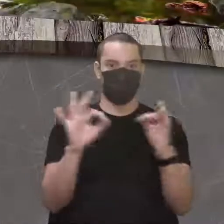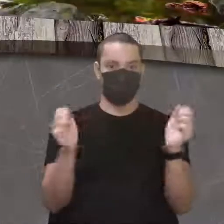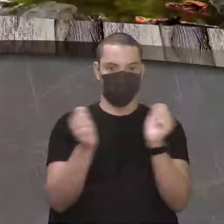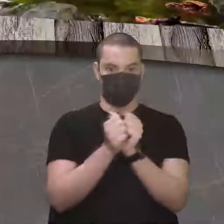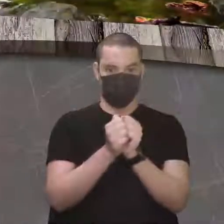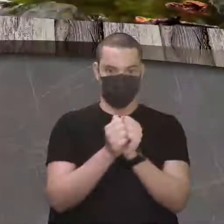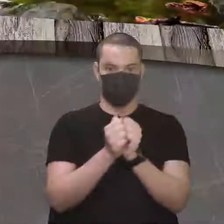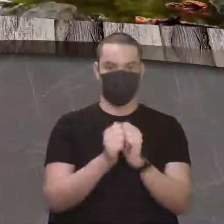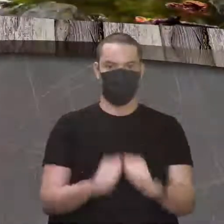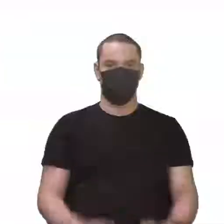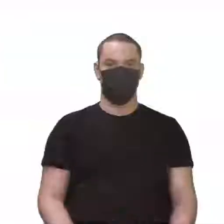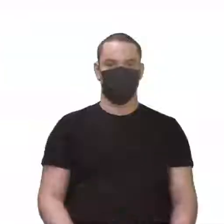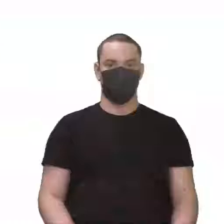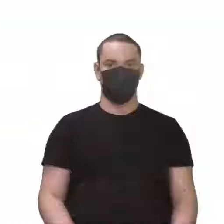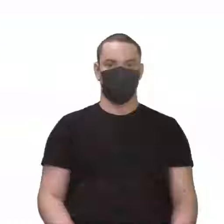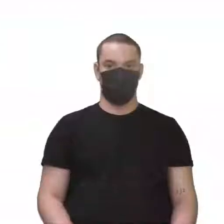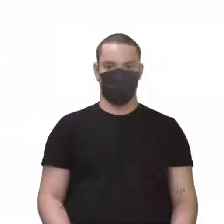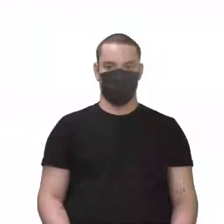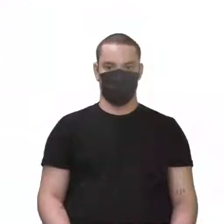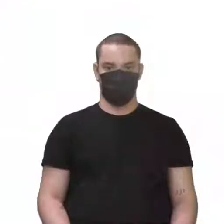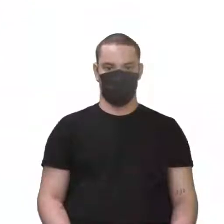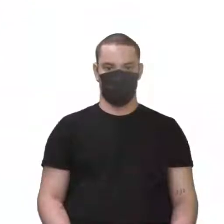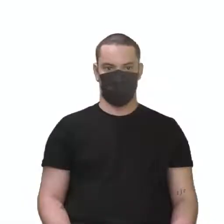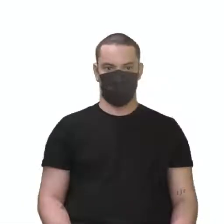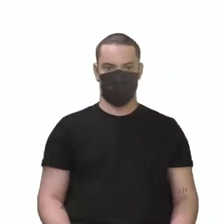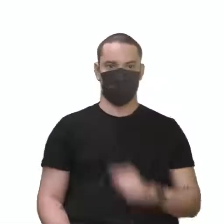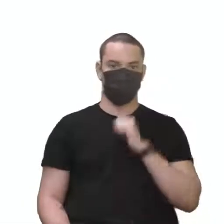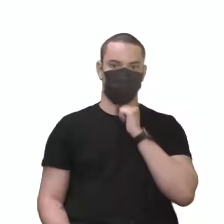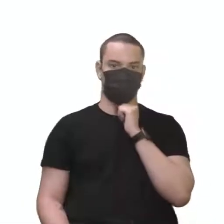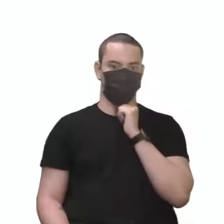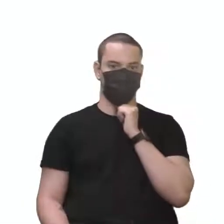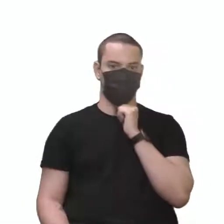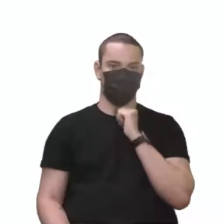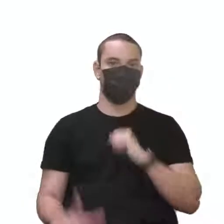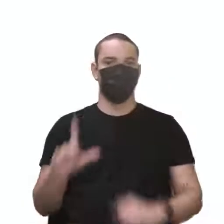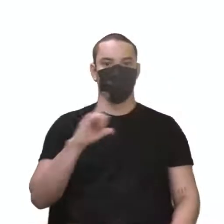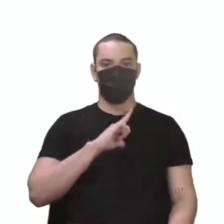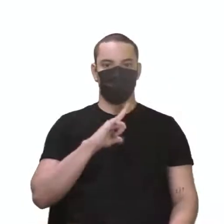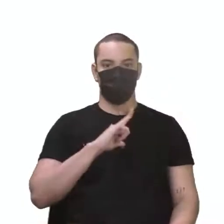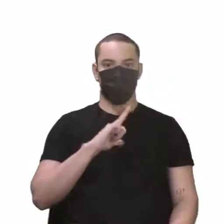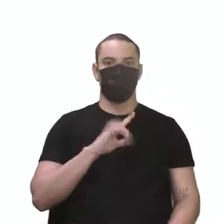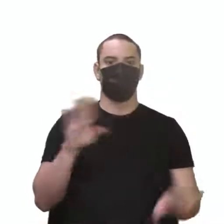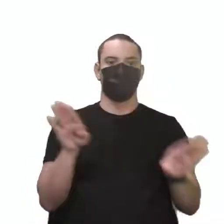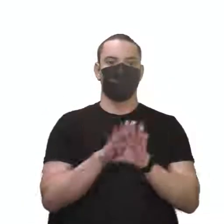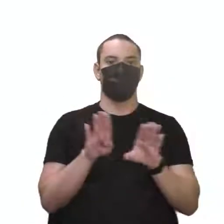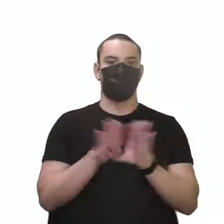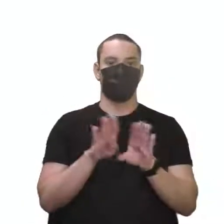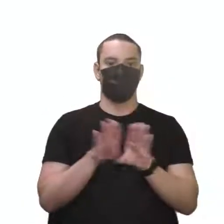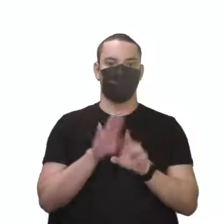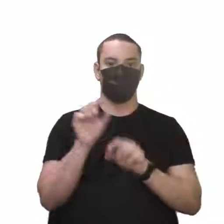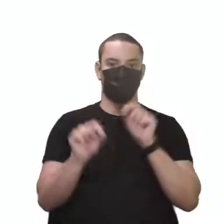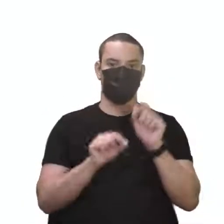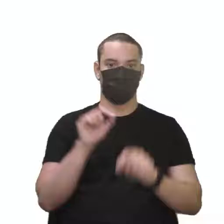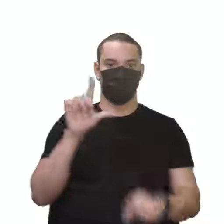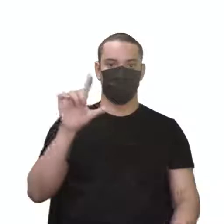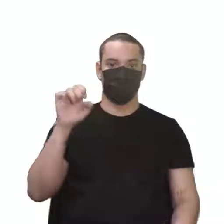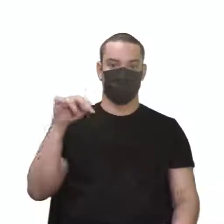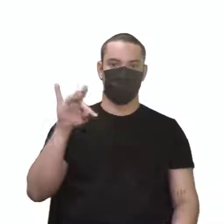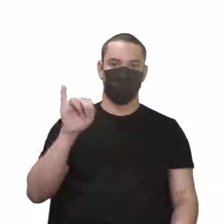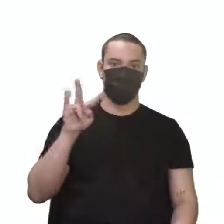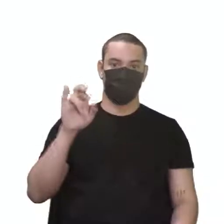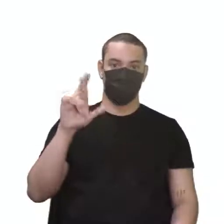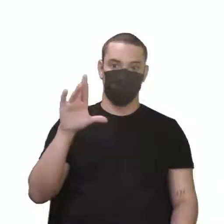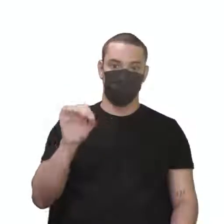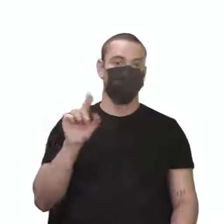hospedeira, tá bom? Vamos seguindo. Aí você tem também, vamos para cá, os lentivírus.